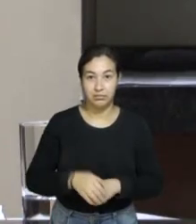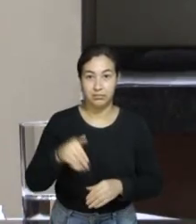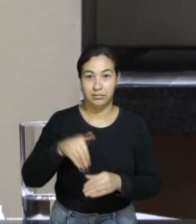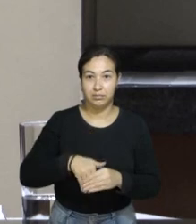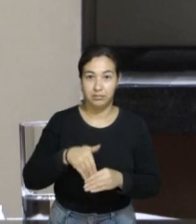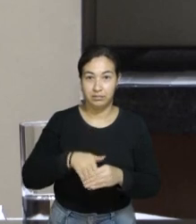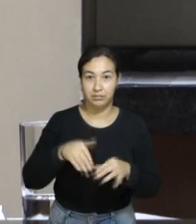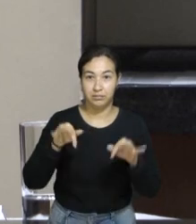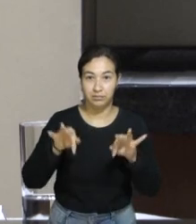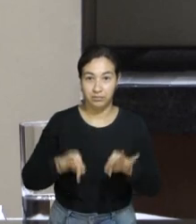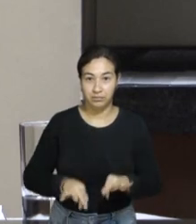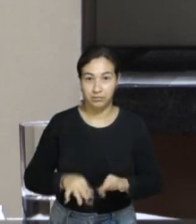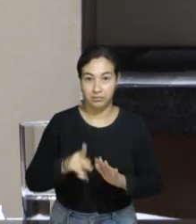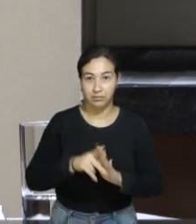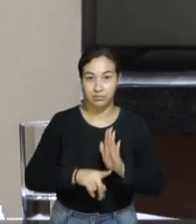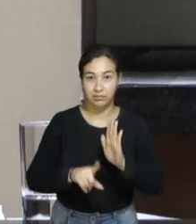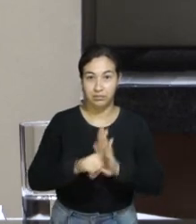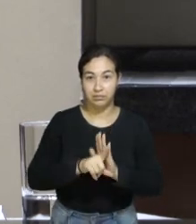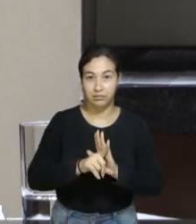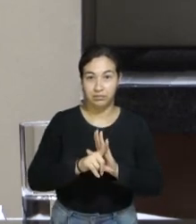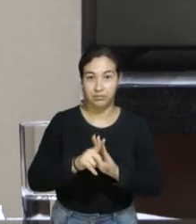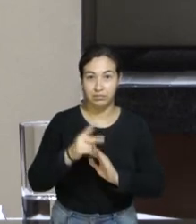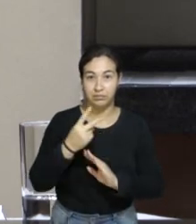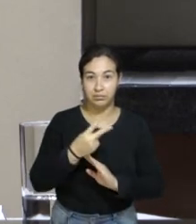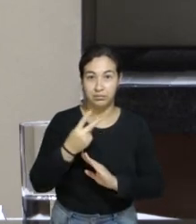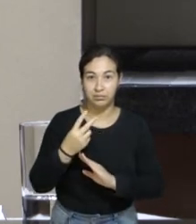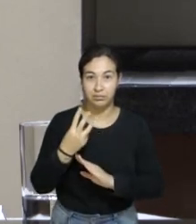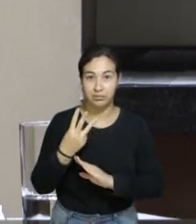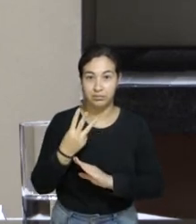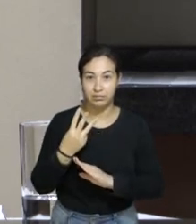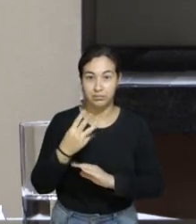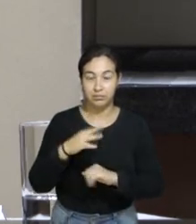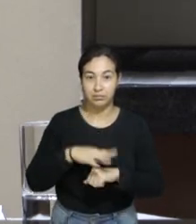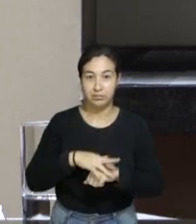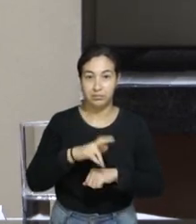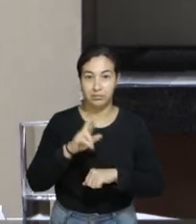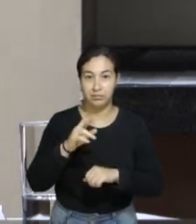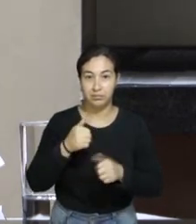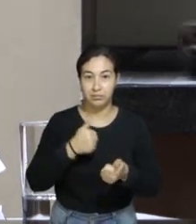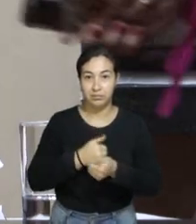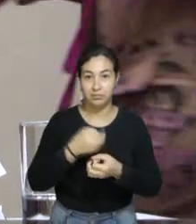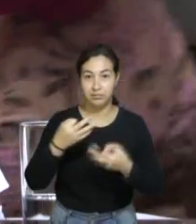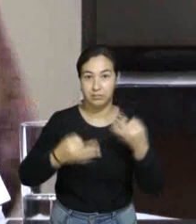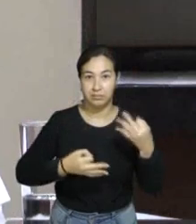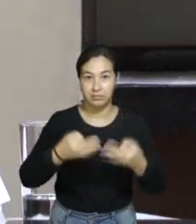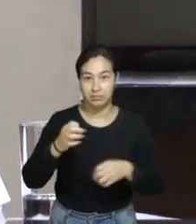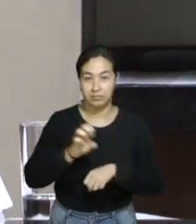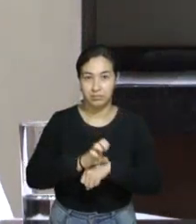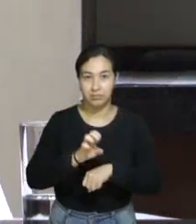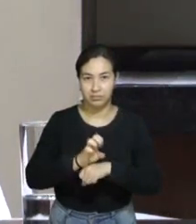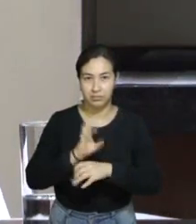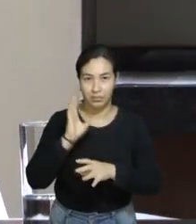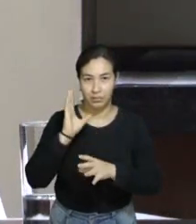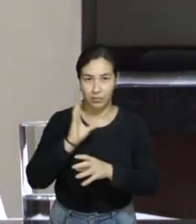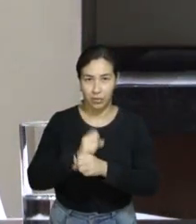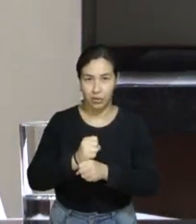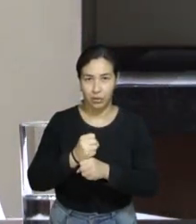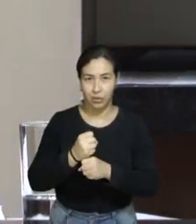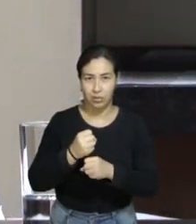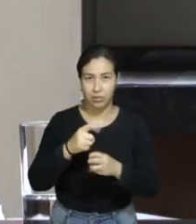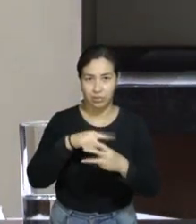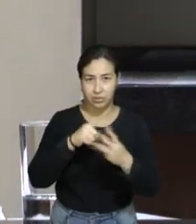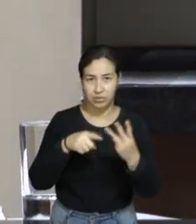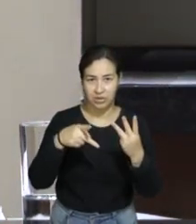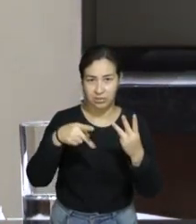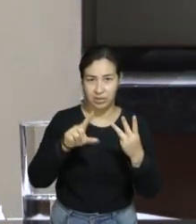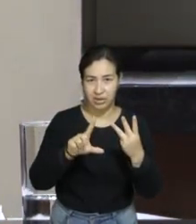do projeto de lei complementar 2/2023, autor Tribunal de Justiça do Estado. Vou fazer votação em conjunto dos três PLCs, pode ser, redação